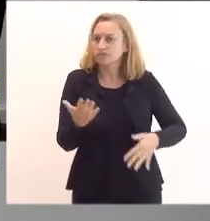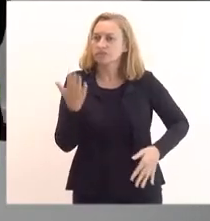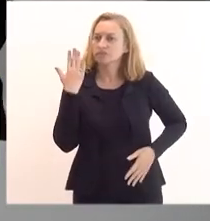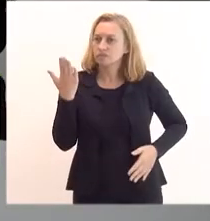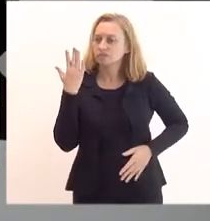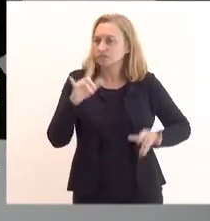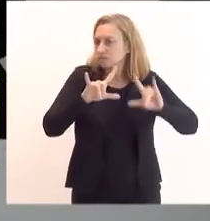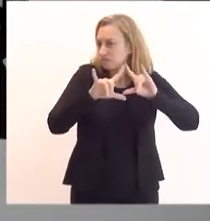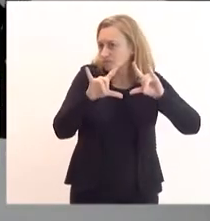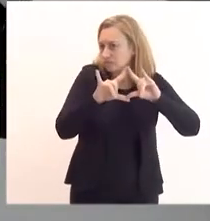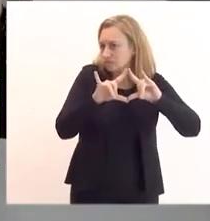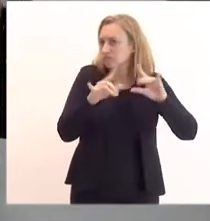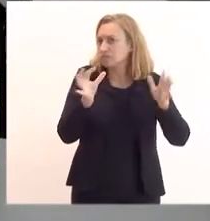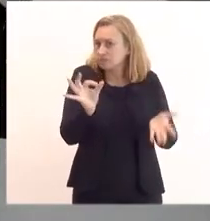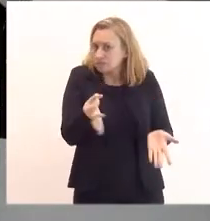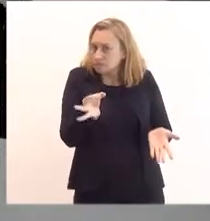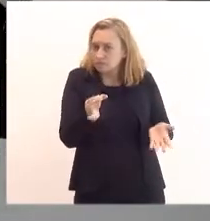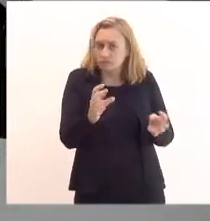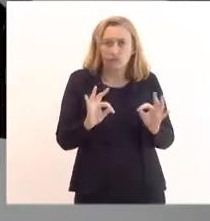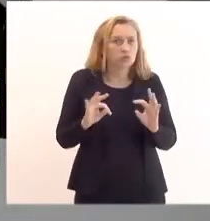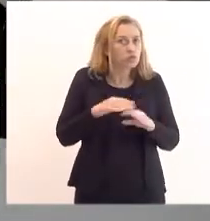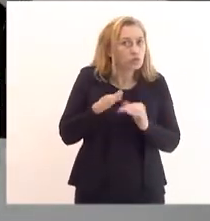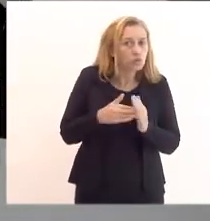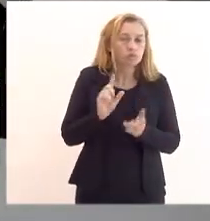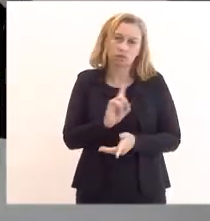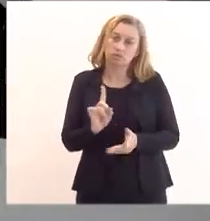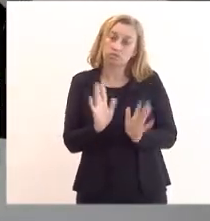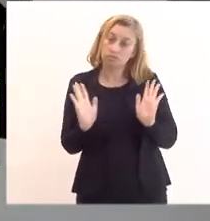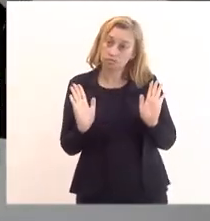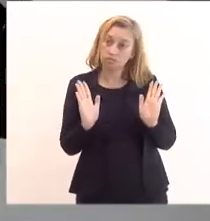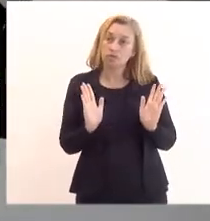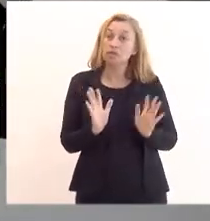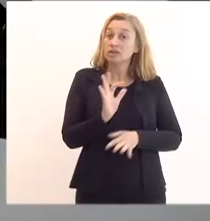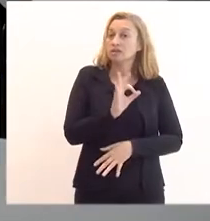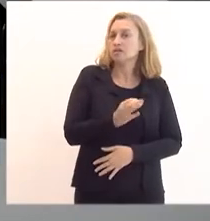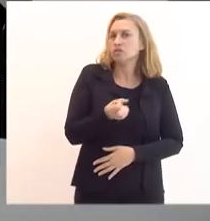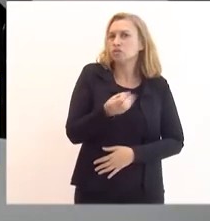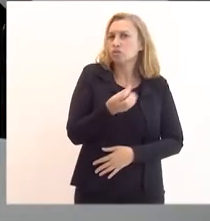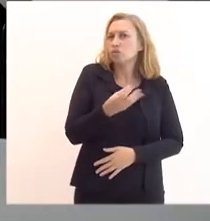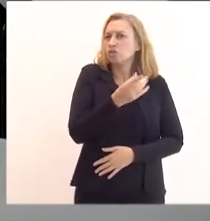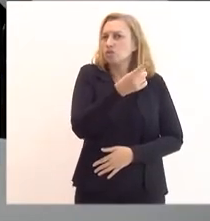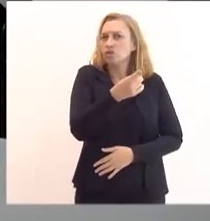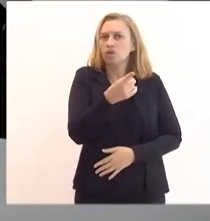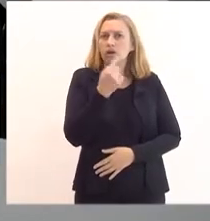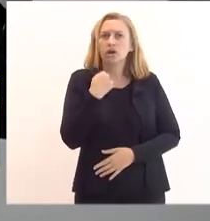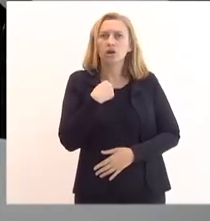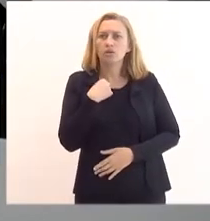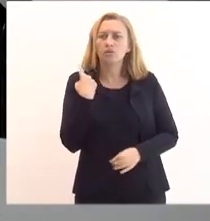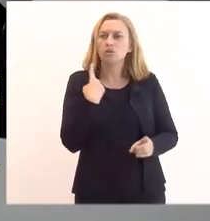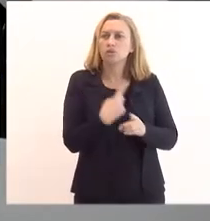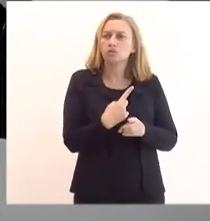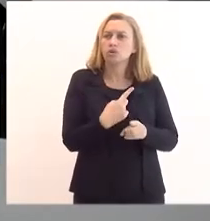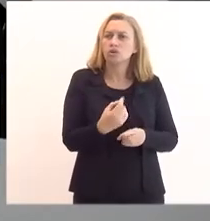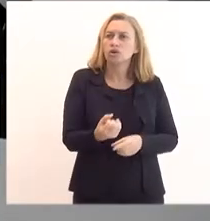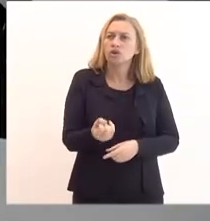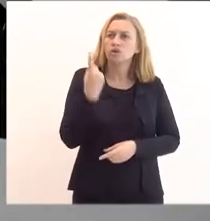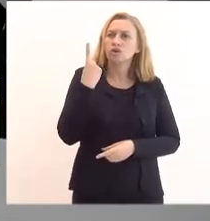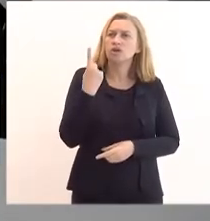de milícia. Obviamente, não são todos, né? Recentemente, eu descobri aqui que o